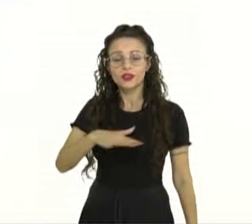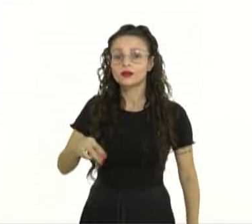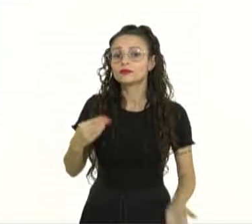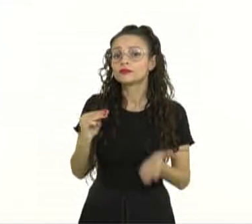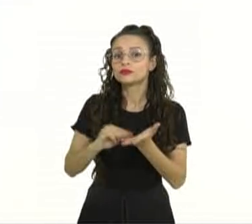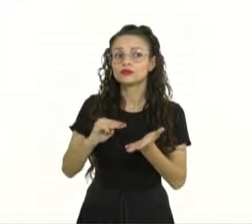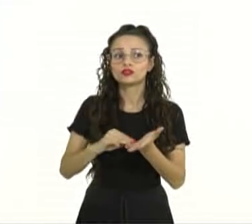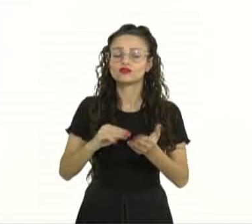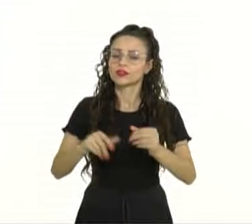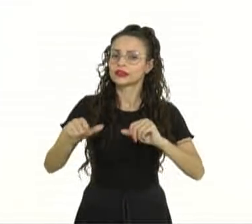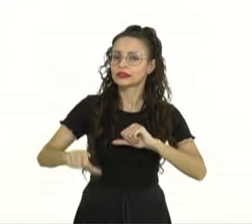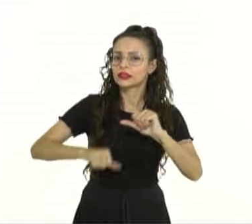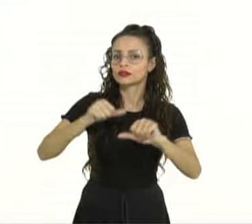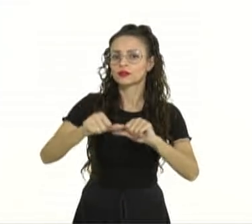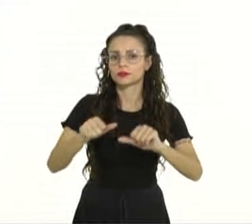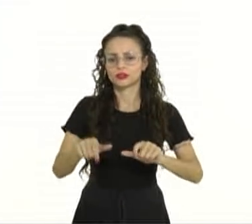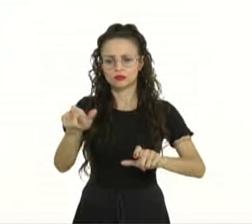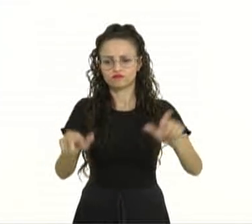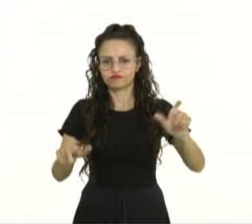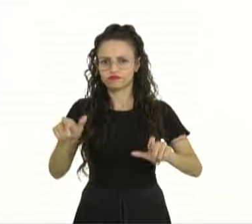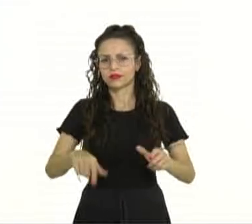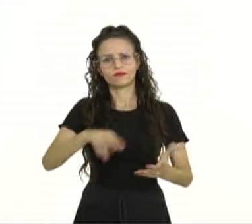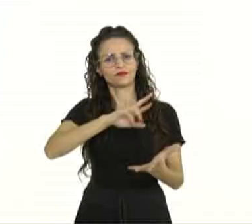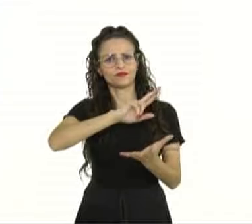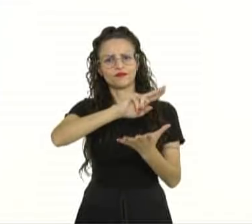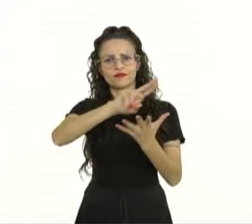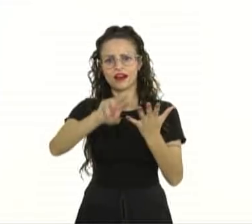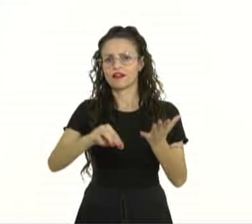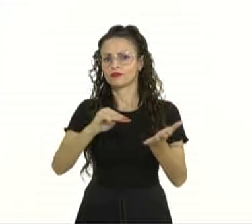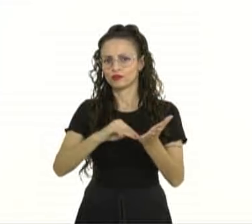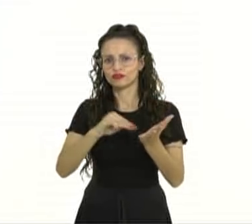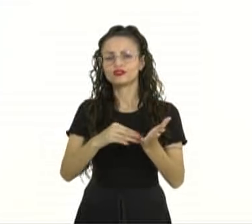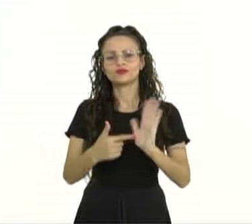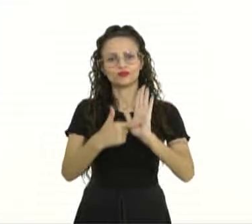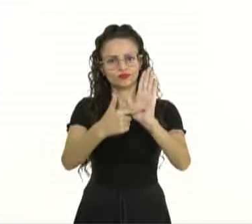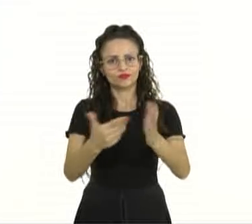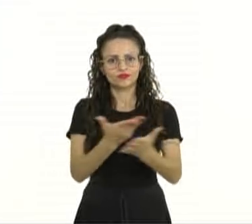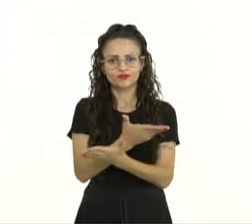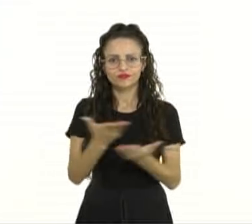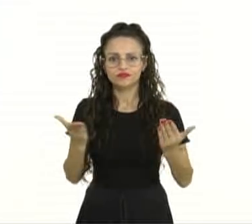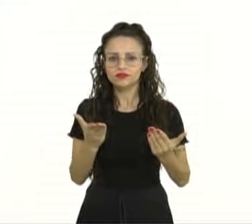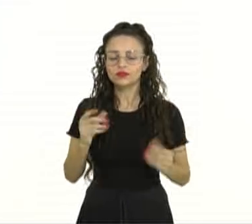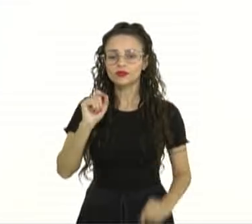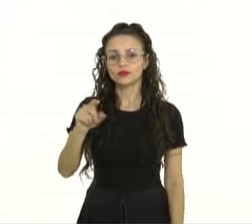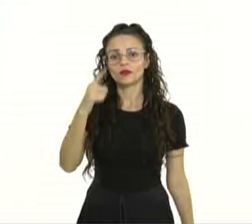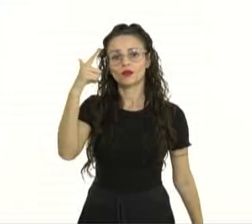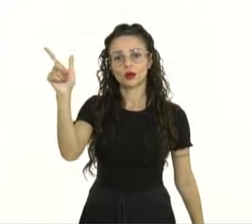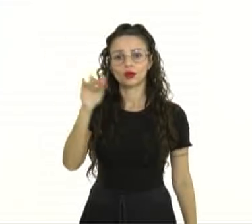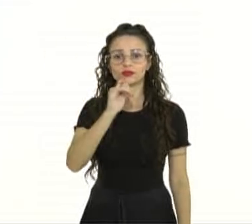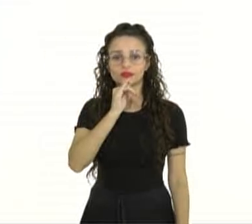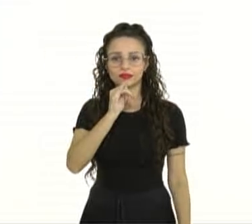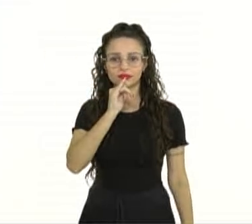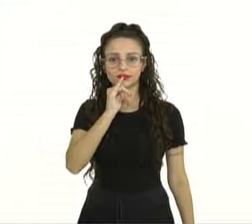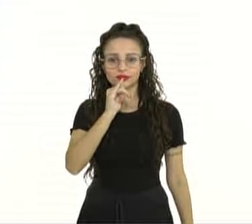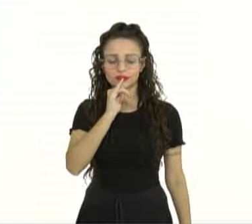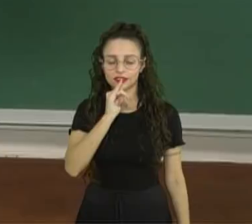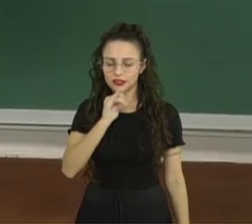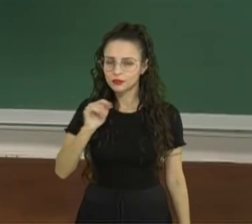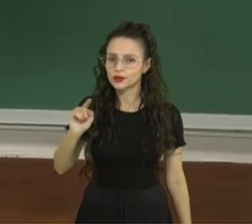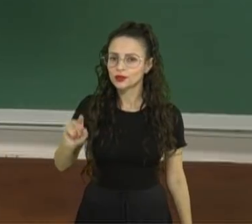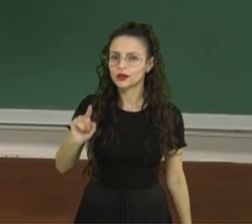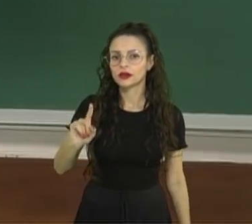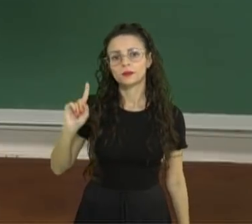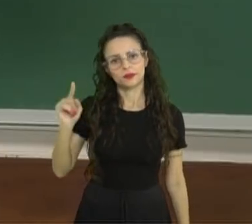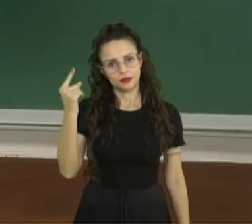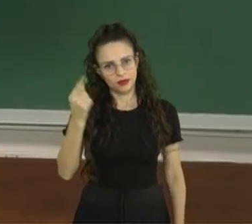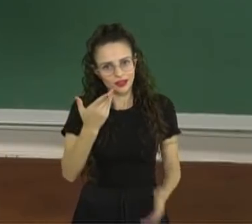que levam a uma transformação humana no meio natural são diversas. Então eu trago para vocês aqui um outro exemplo. Nas primeiras